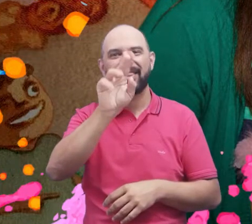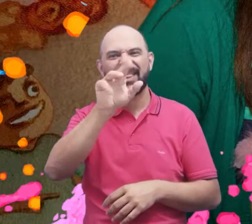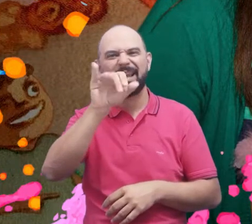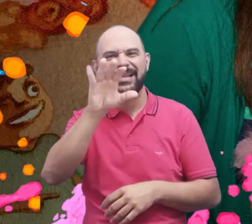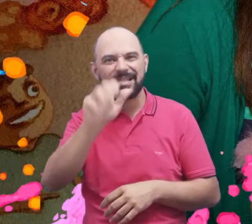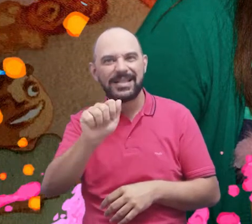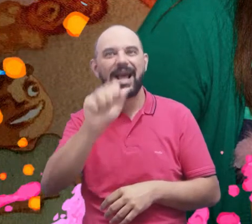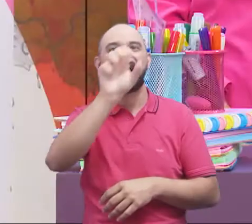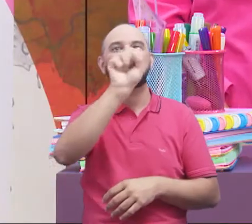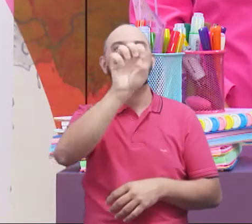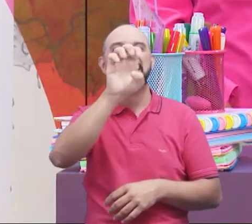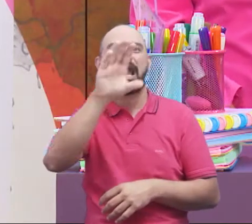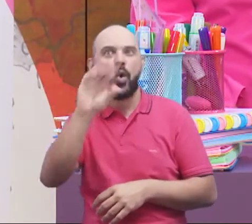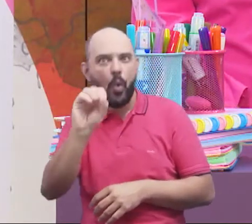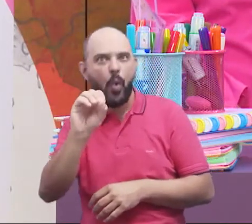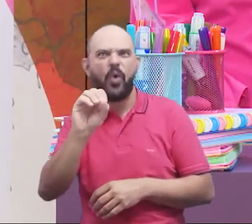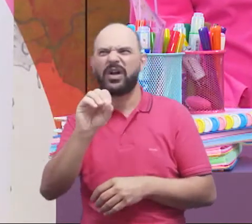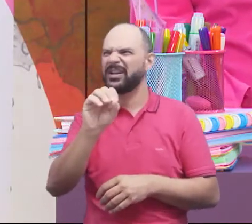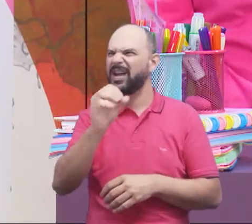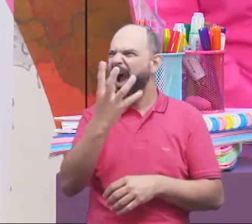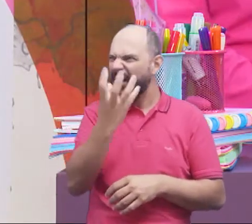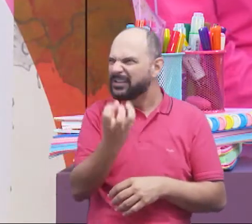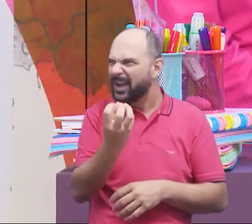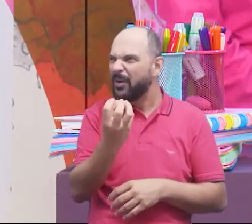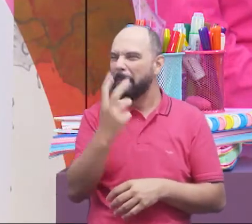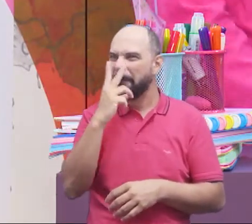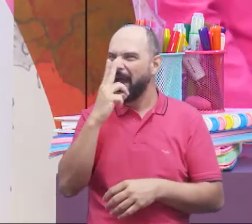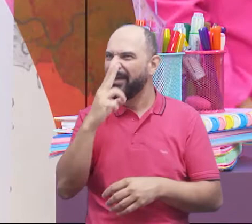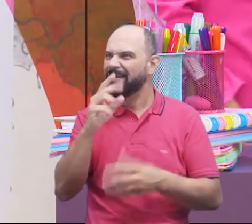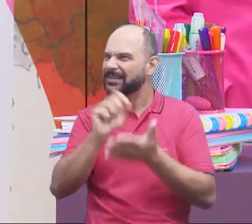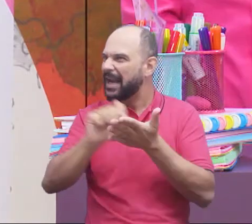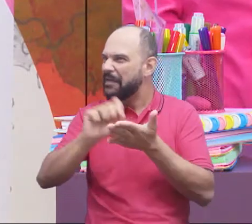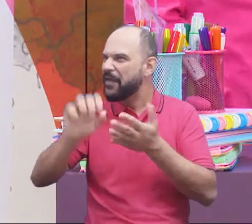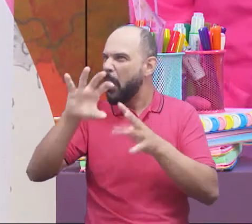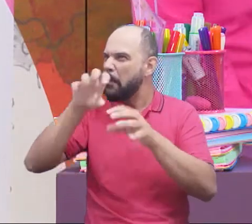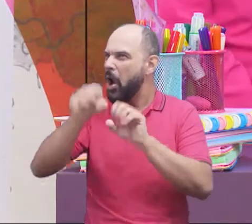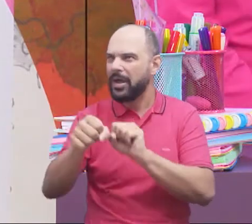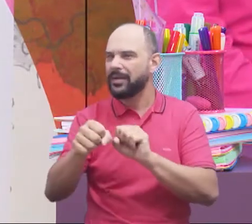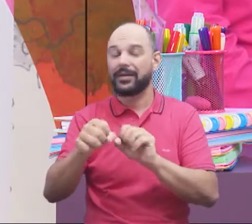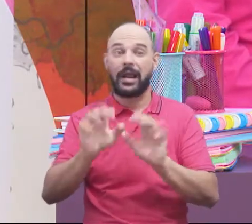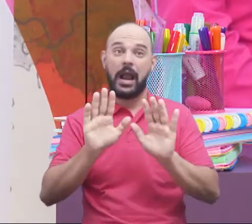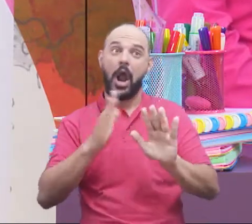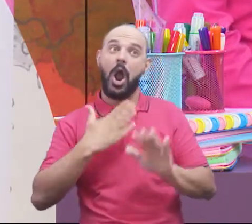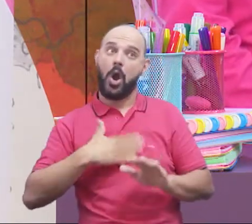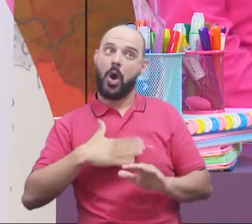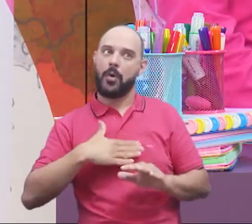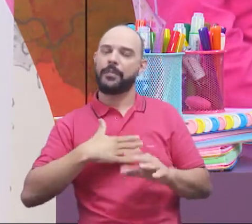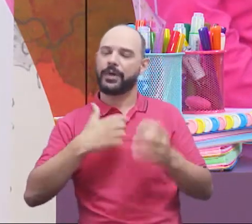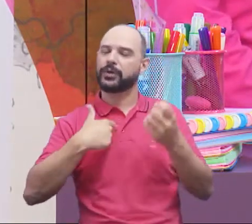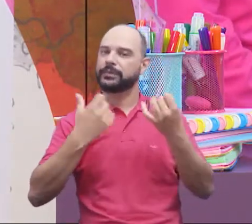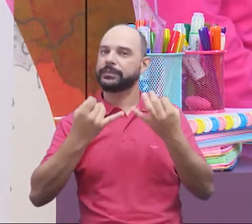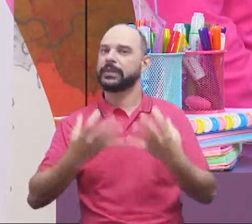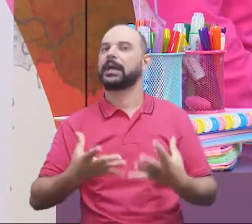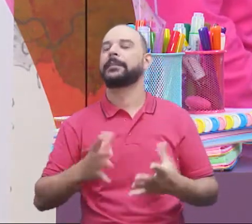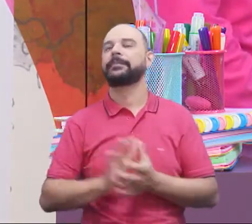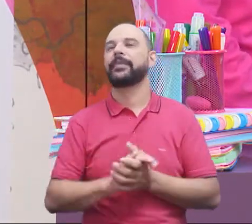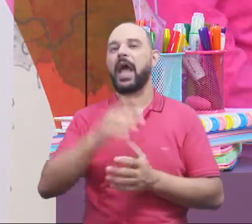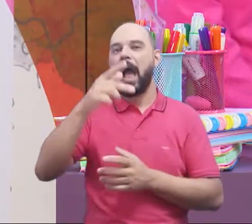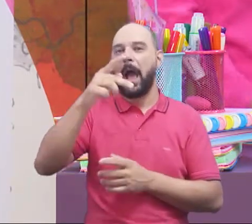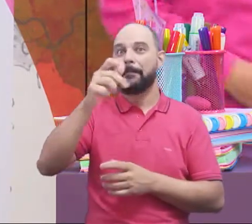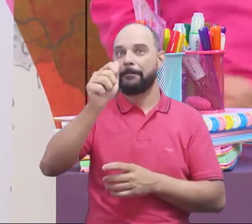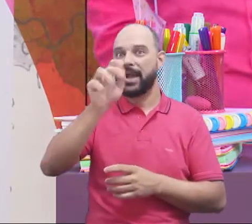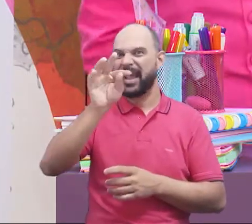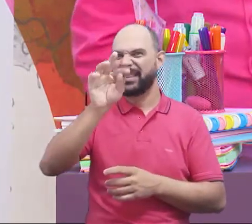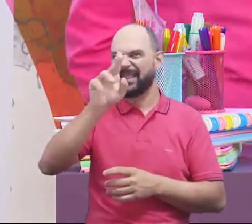Patrícia Angel Seco? E escreveu uma história bem molhada? Sim, não, quer dizer, calma, eu vou